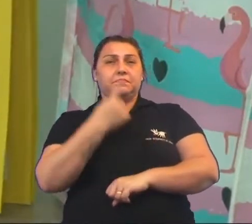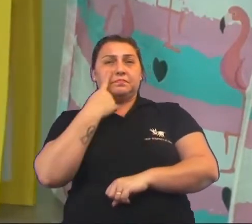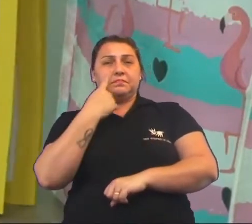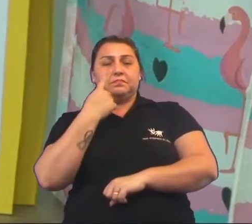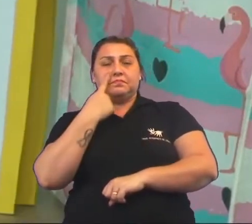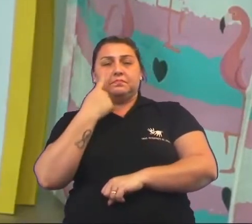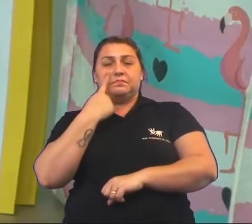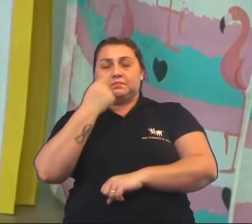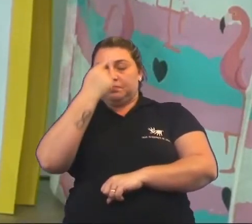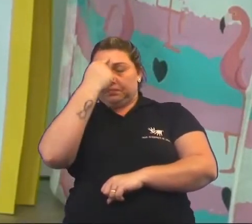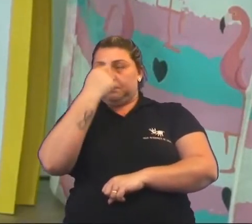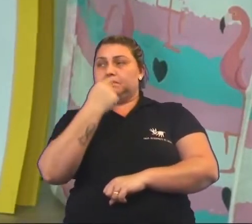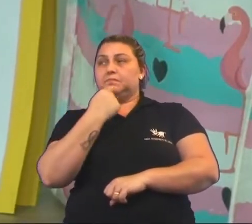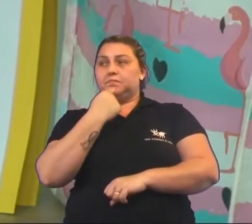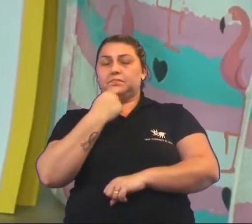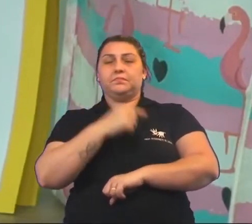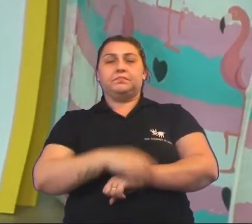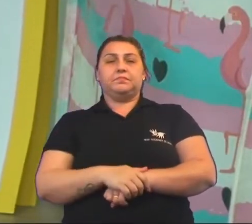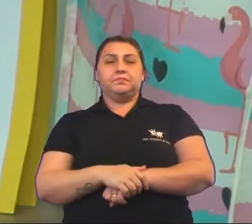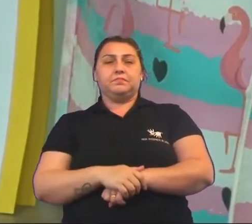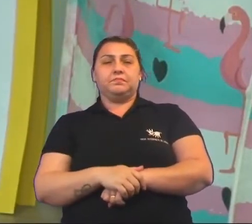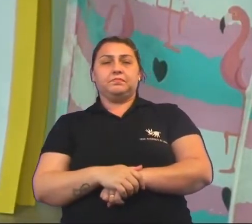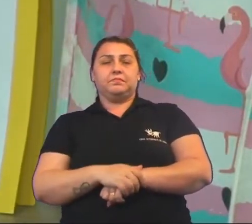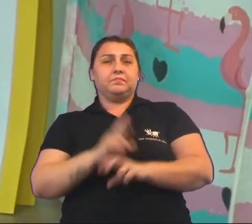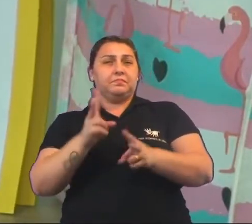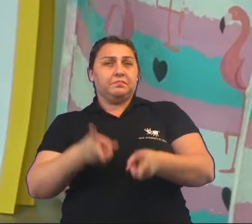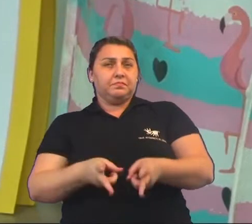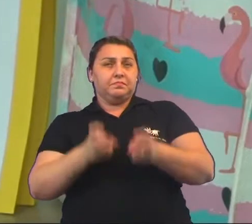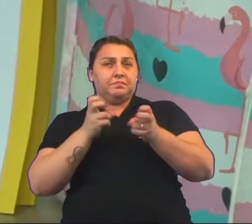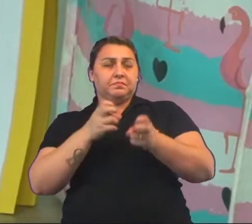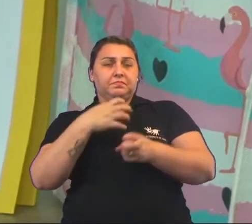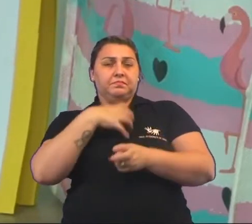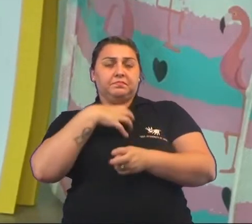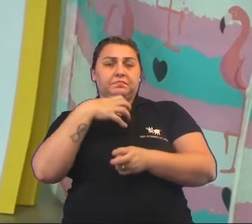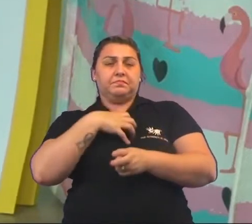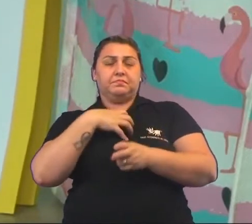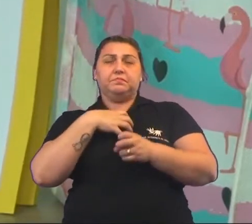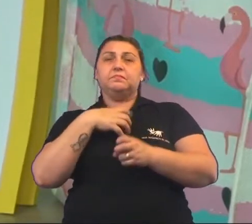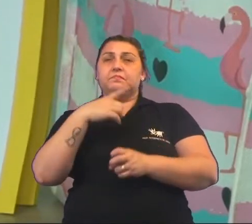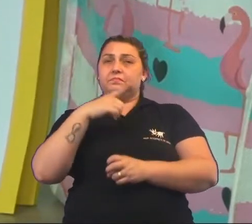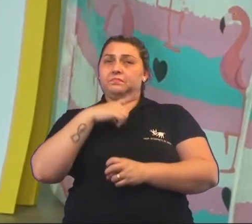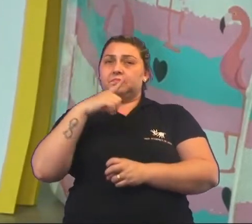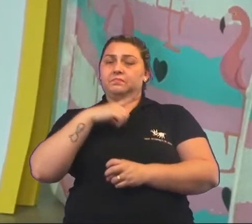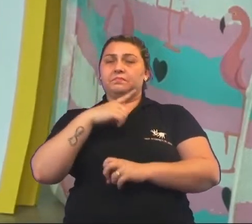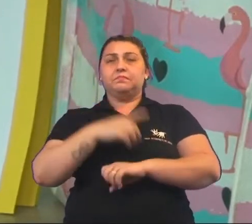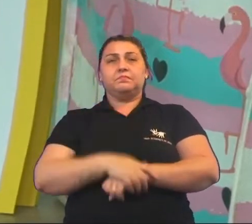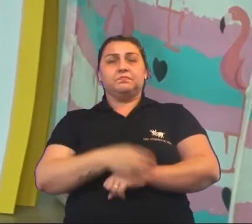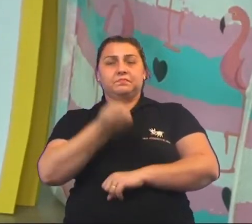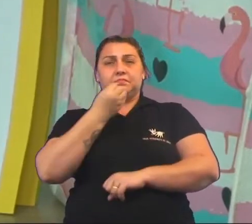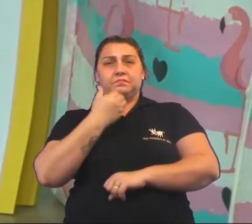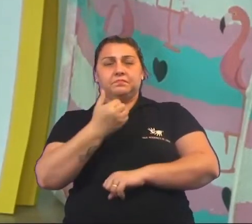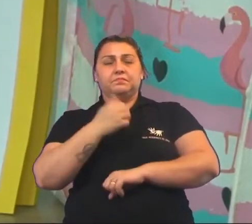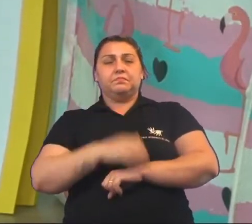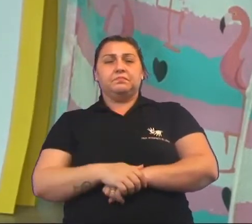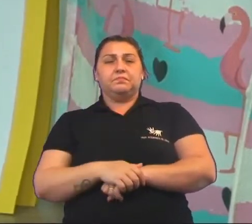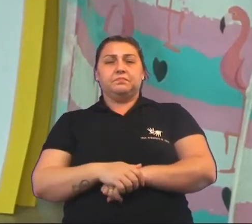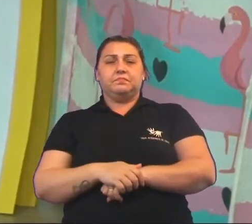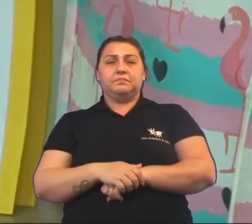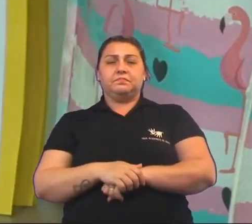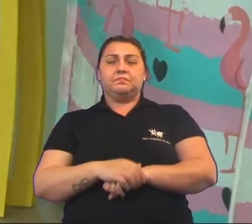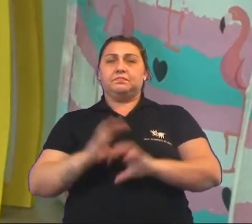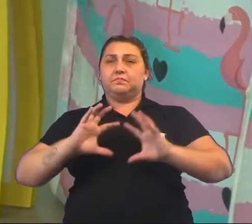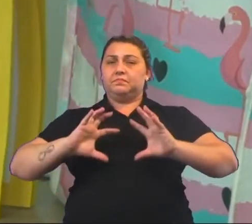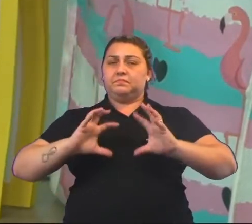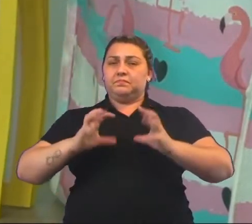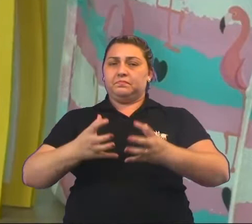Observem esta imagem. Estão observando as formas que estão aparecendo? Muito bem. Tem formatos